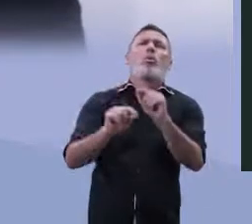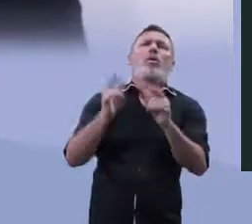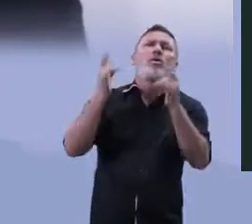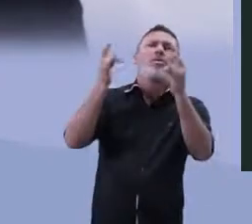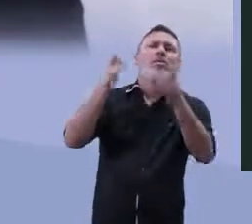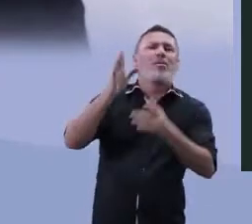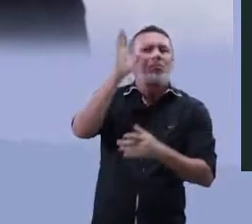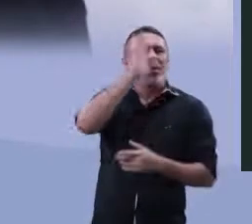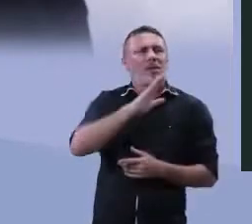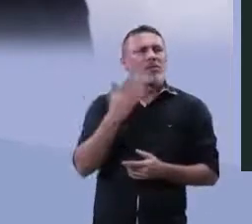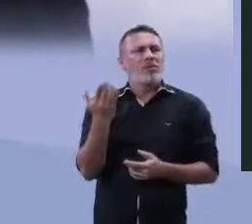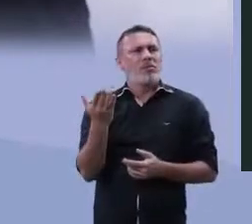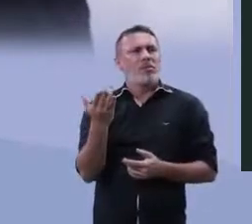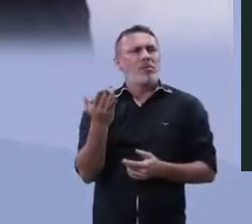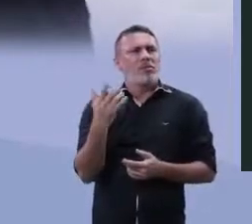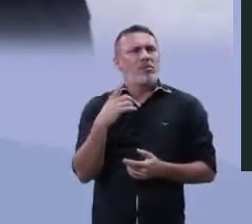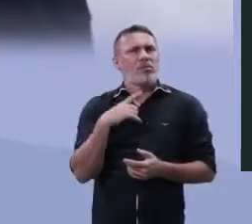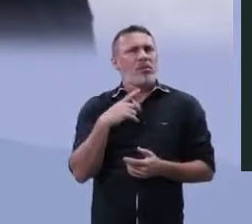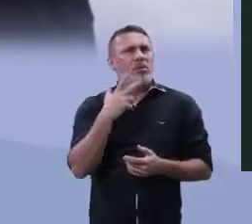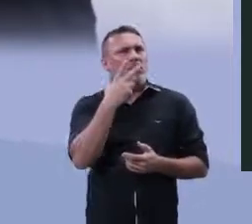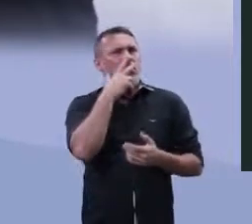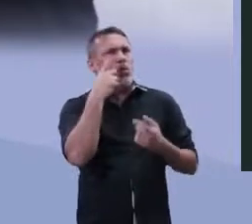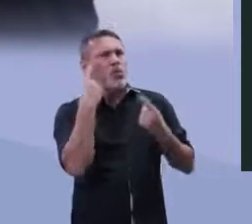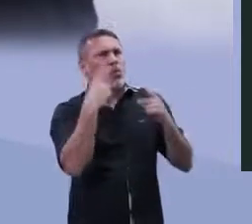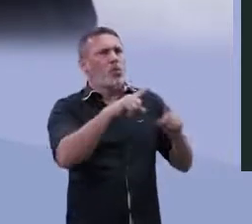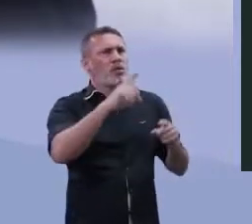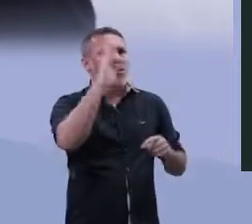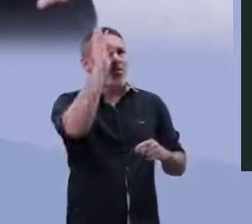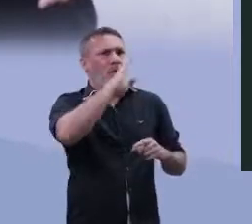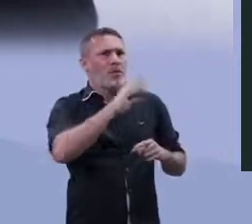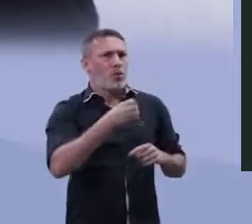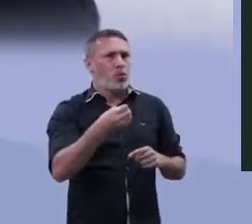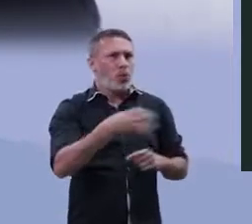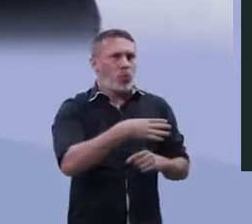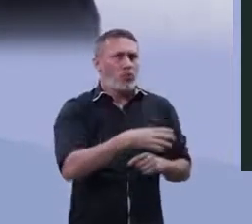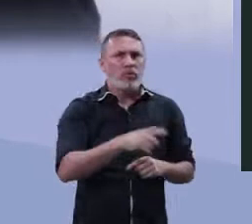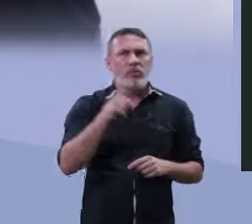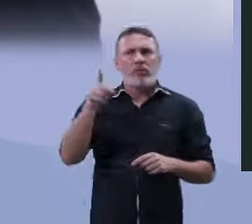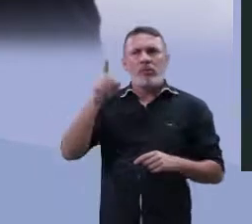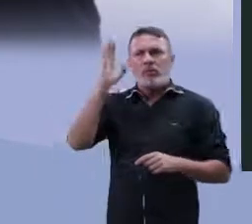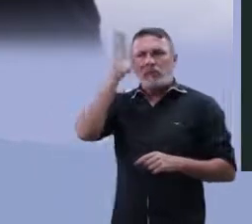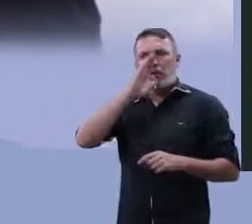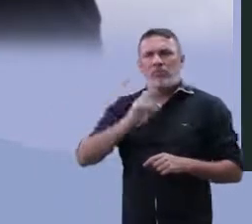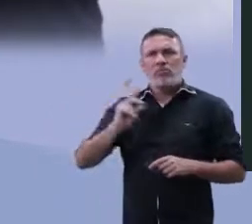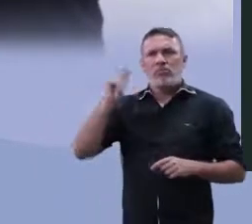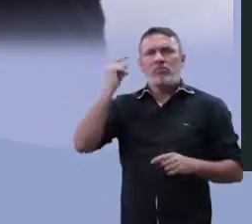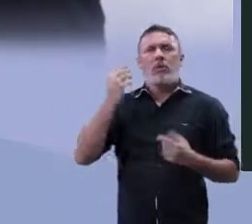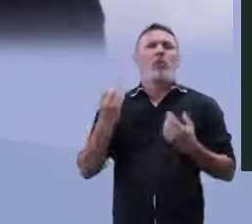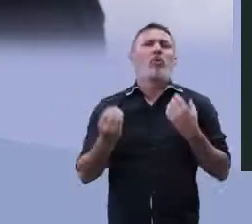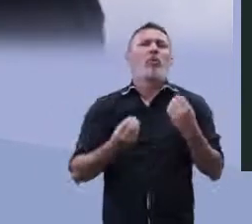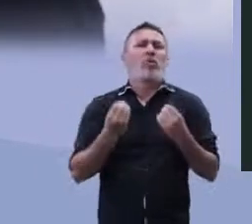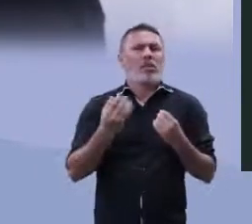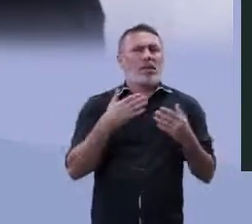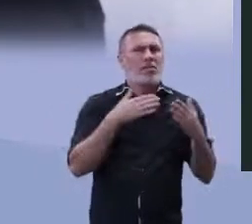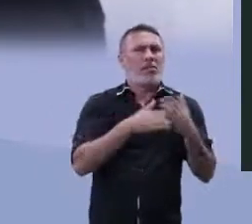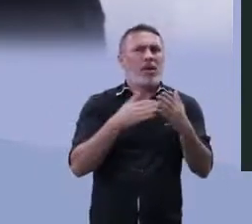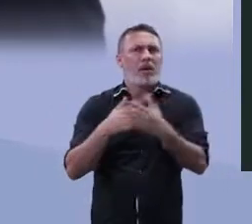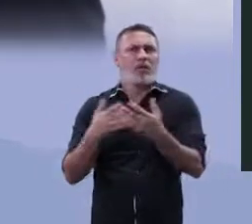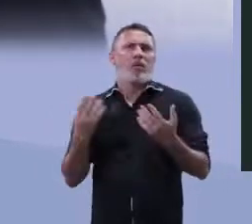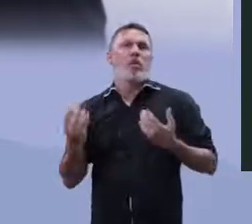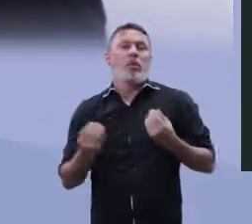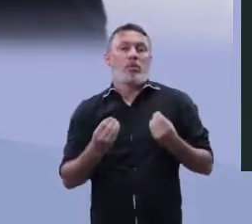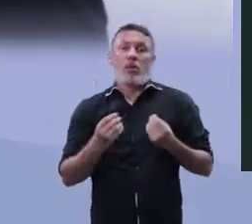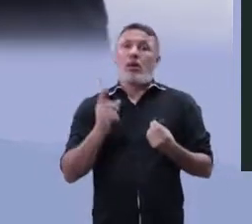que Brasil é esse que se levanta contra o Brasil moderno? Né? Que Brasil é esse? Aí,